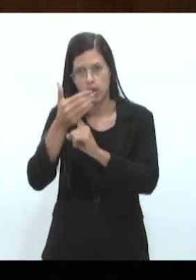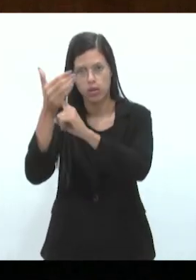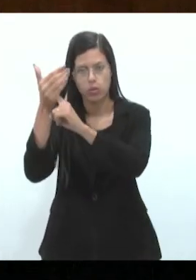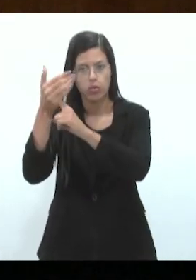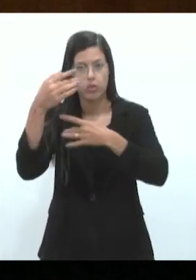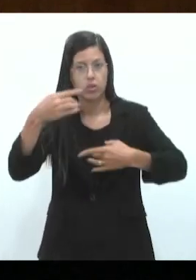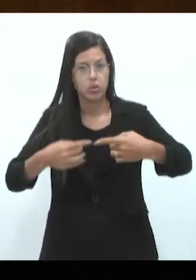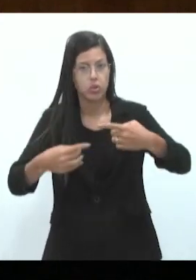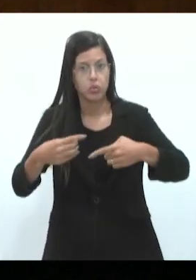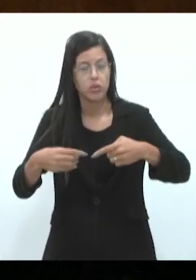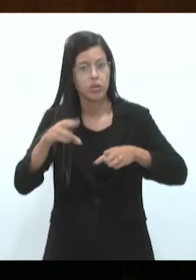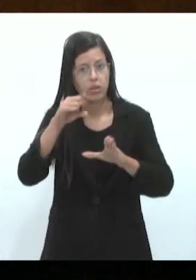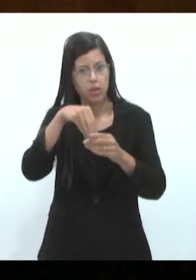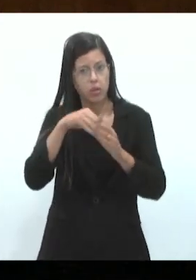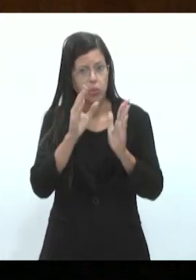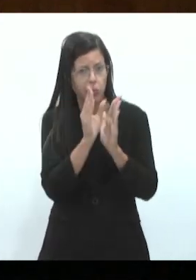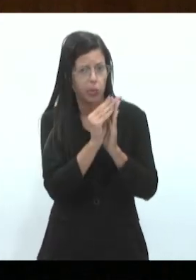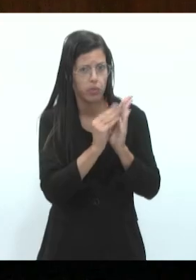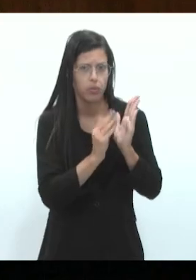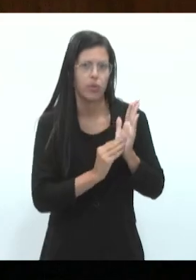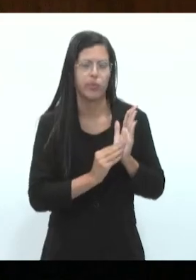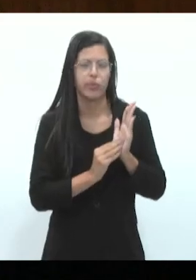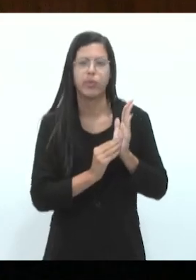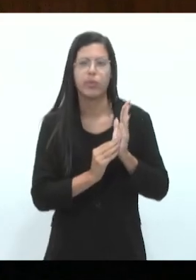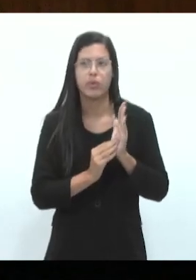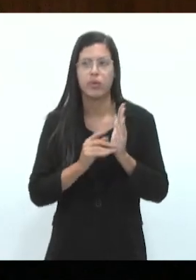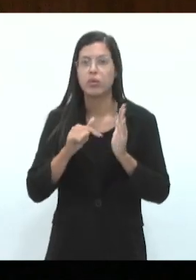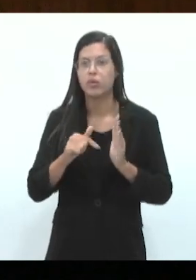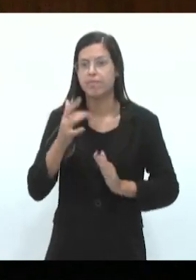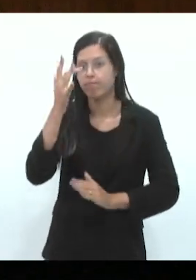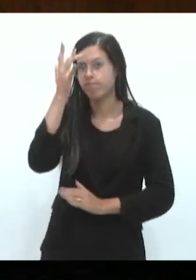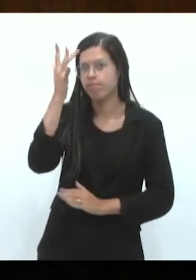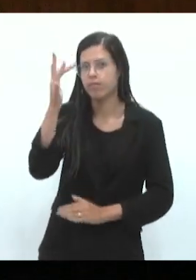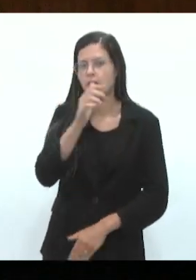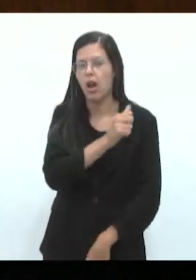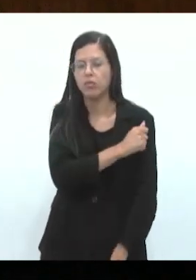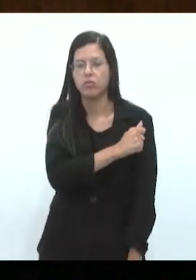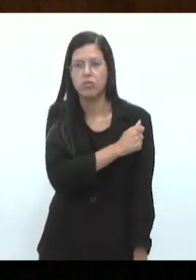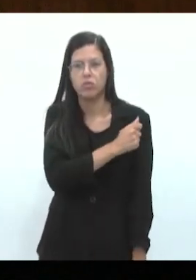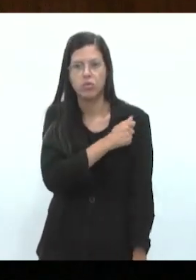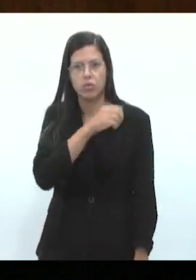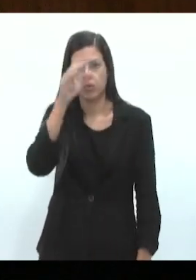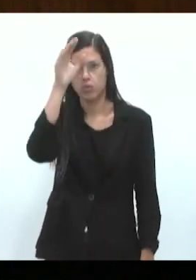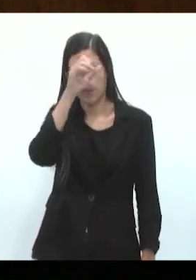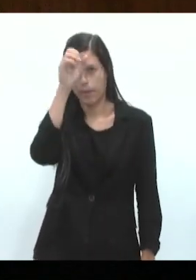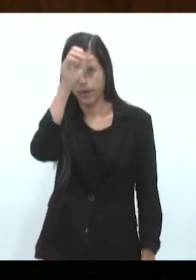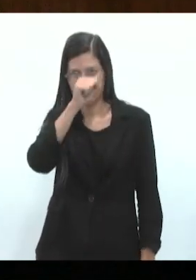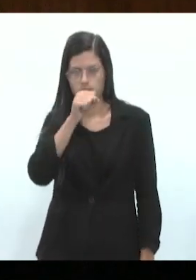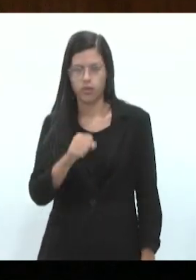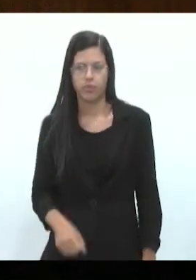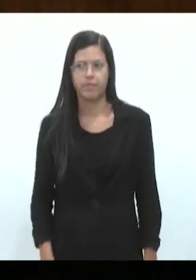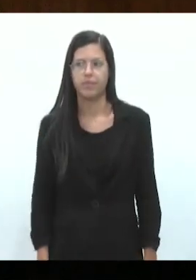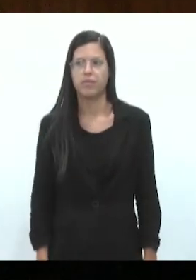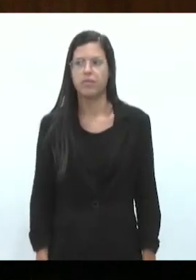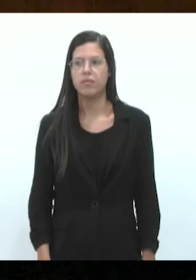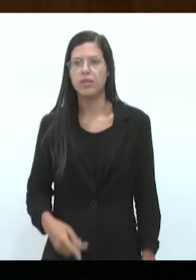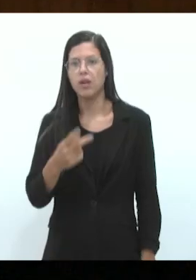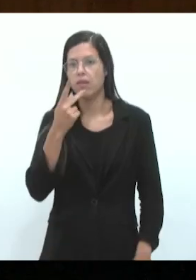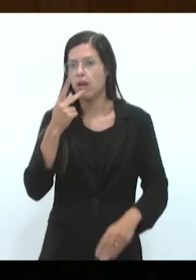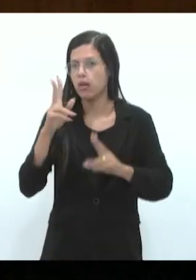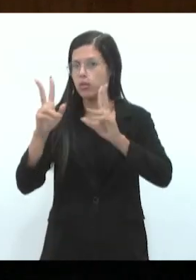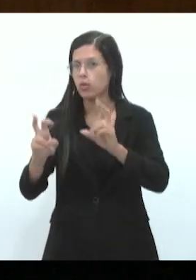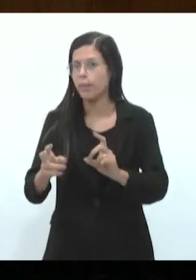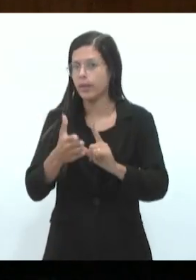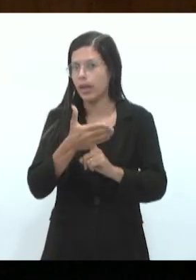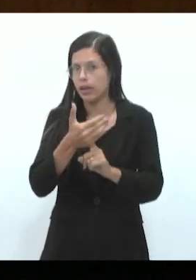matéria. Isso eleva e facilita muito os alunos o aprendizado. E por falar em tecnologia, eu